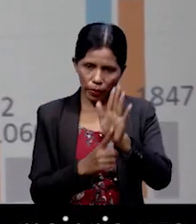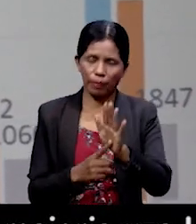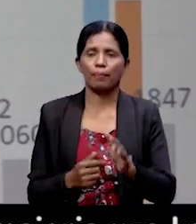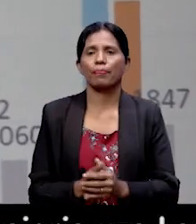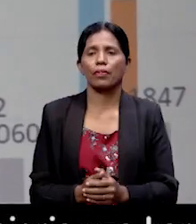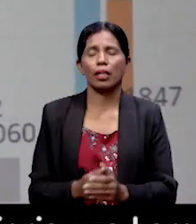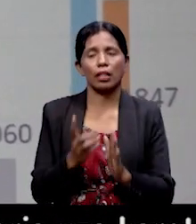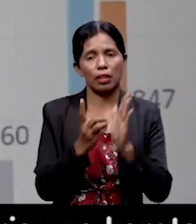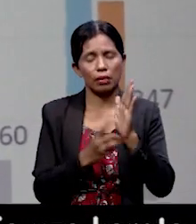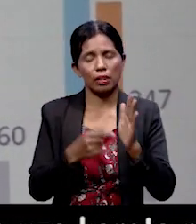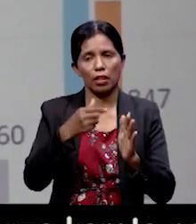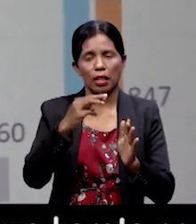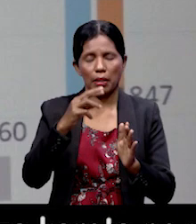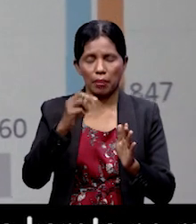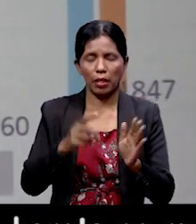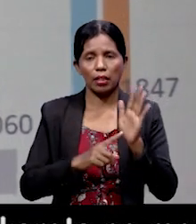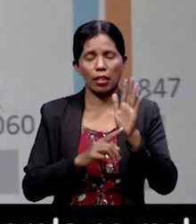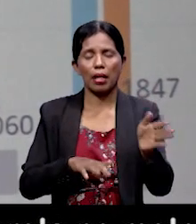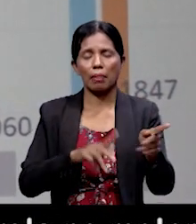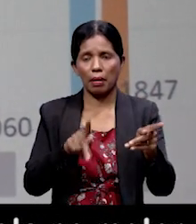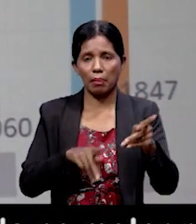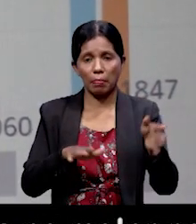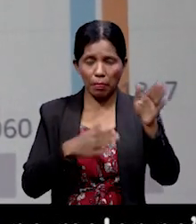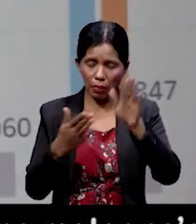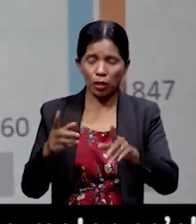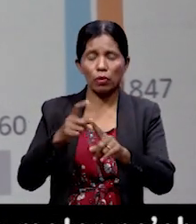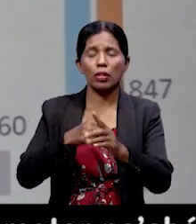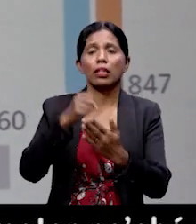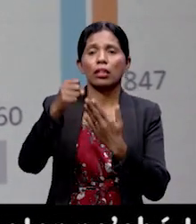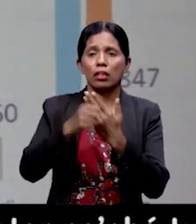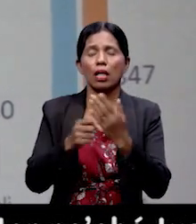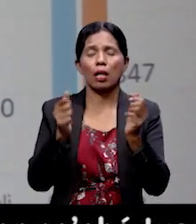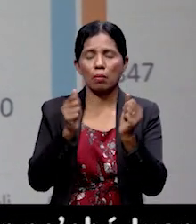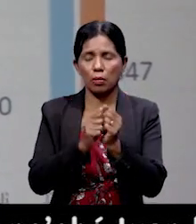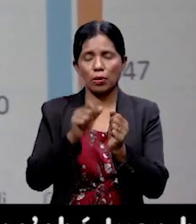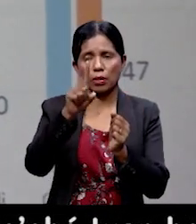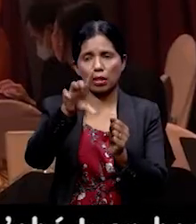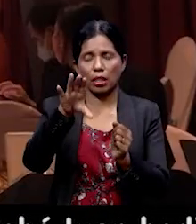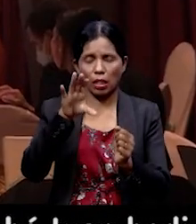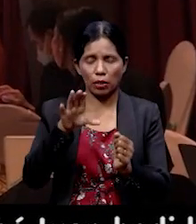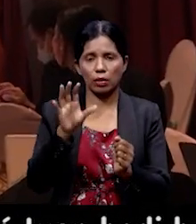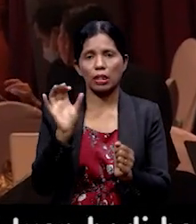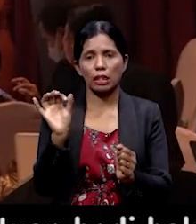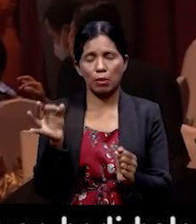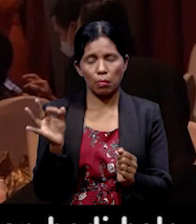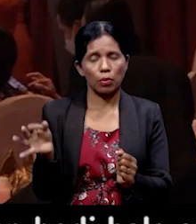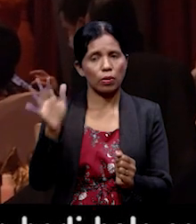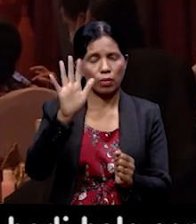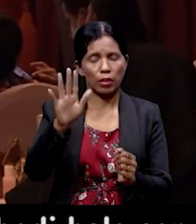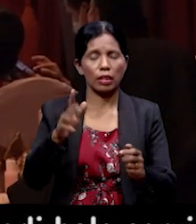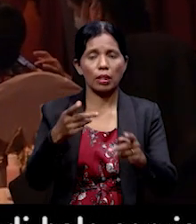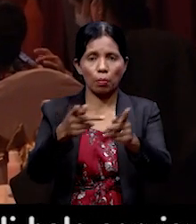BZMN acessa a tudo, caso Mate, a Rua e a fulan setembro ne hamutuk atus ida sianulu resin lima husi numero ne ia